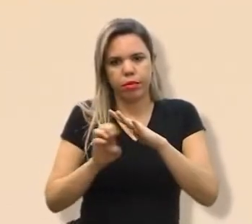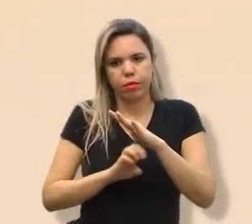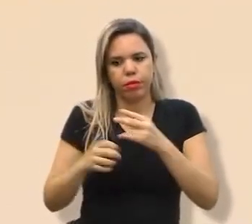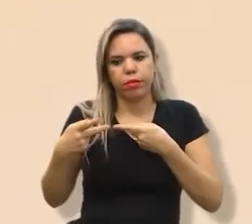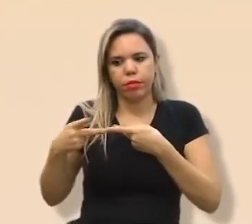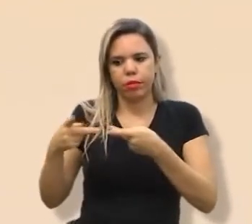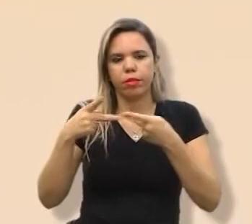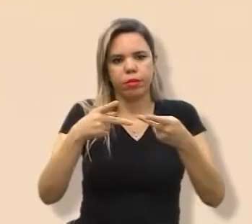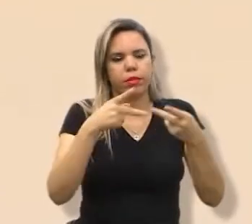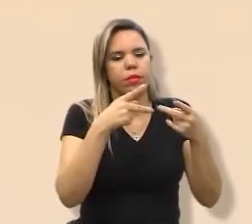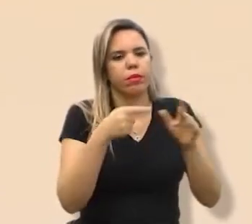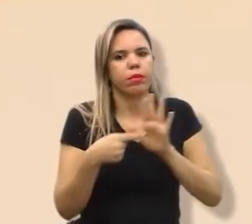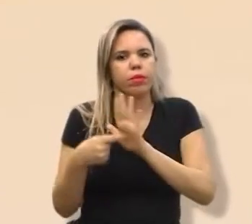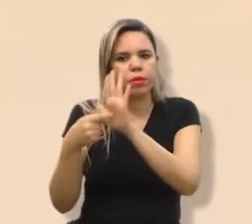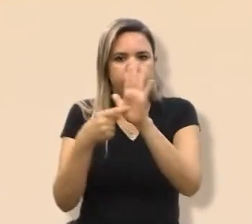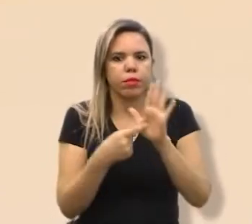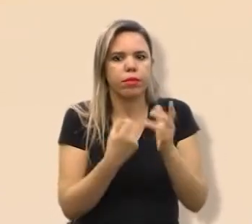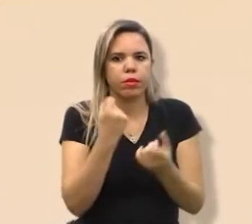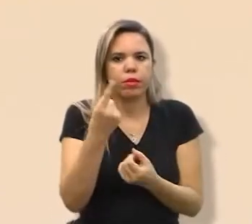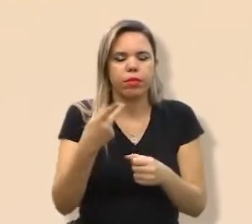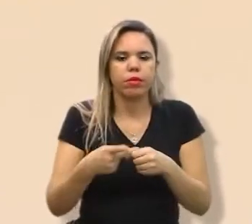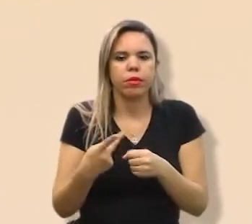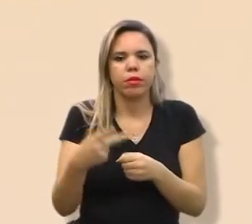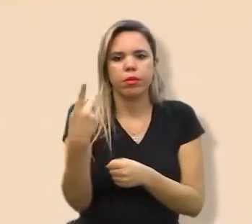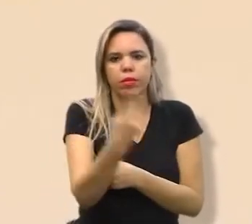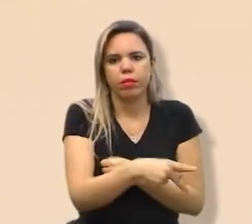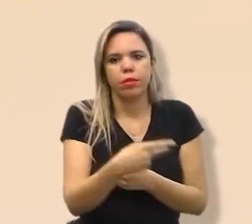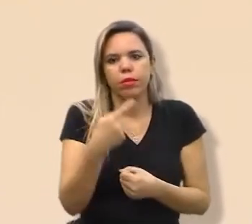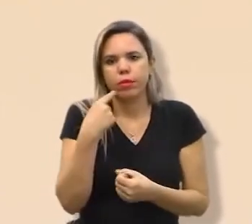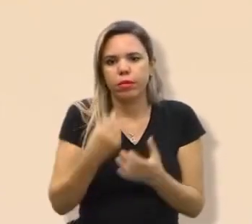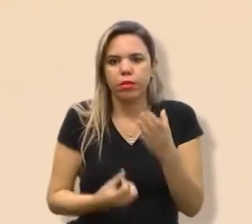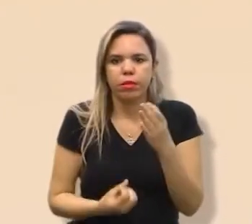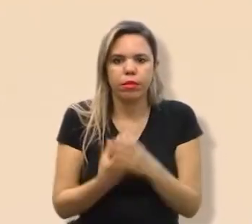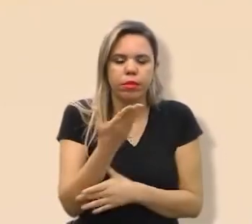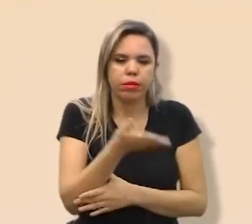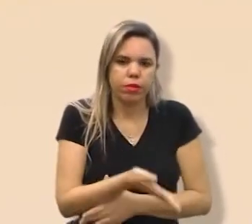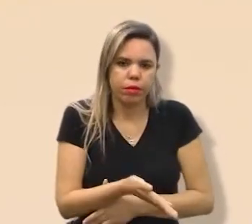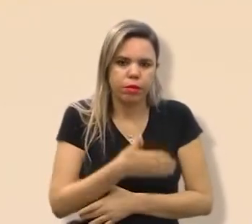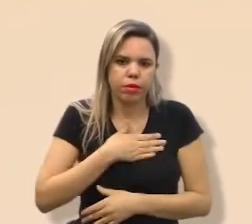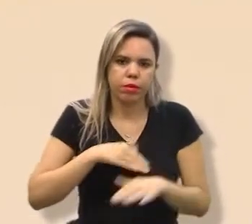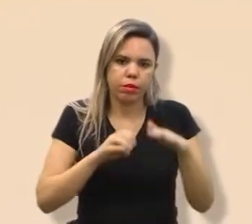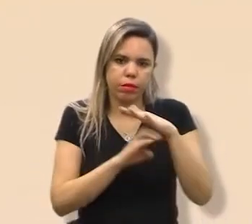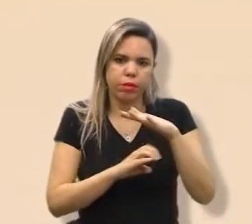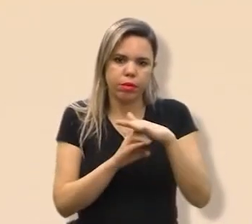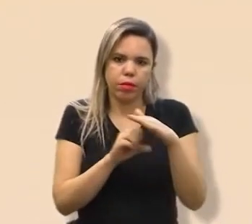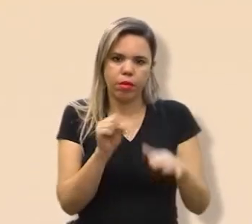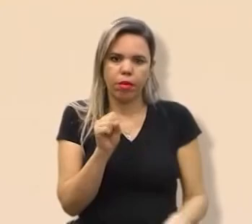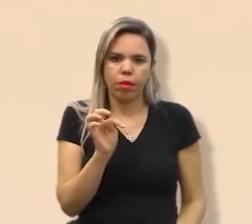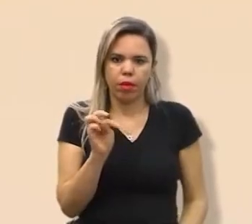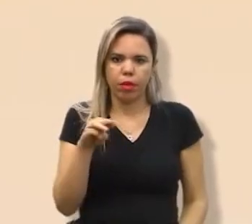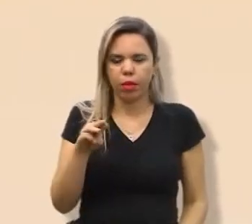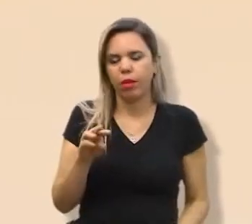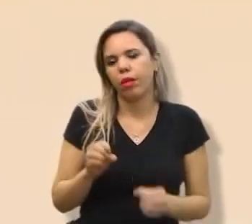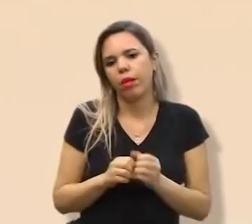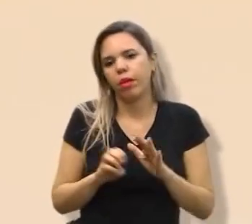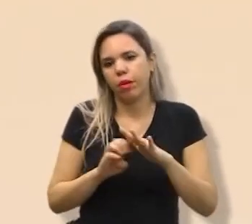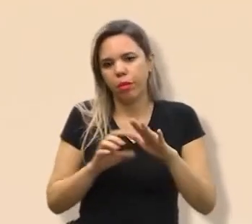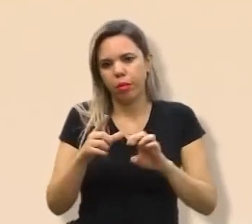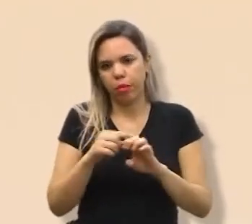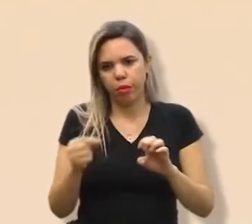empresas começaram a me chamar para apresentar alguns produtos deles e aí nasceu a minha empresa, a Smart Perfusion,